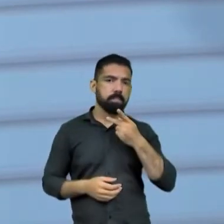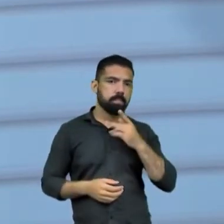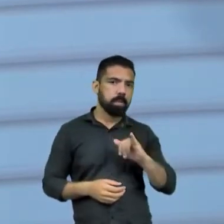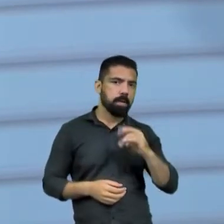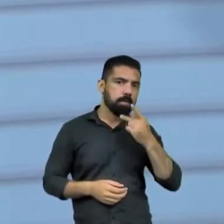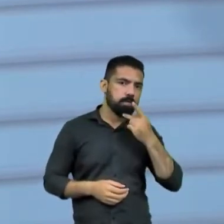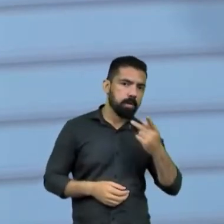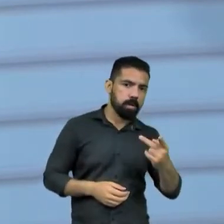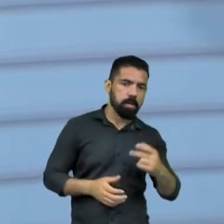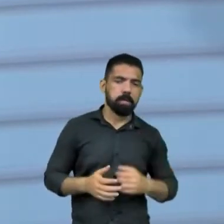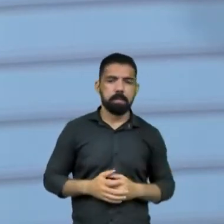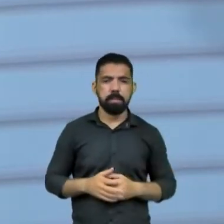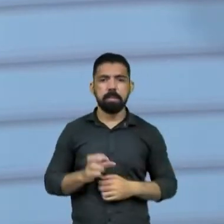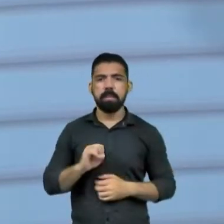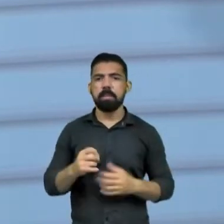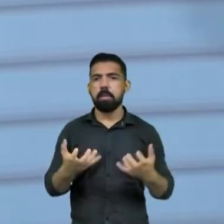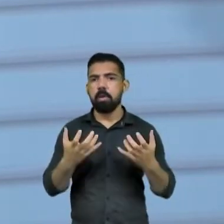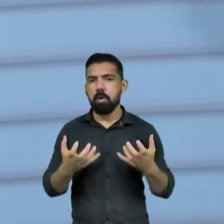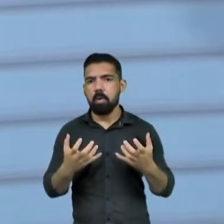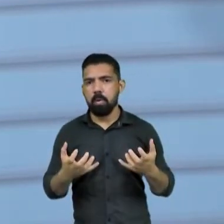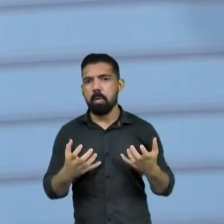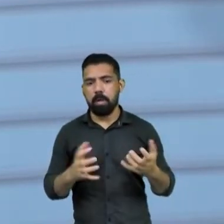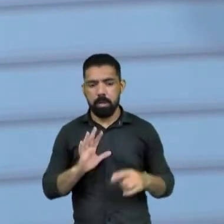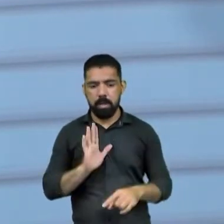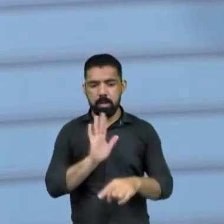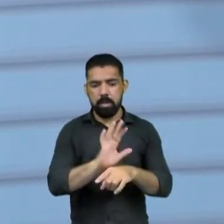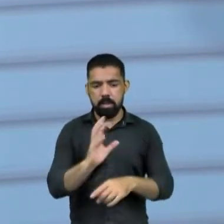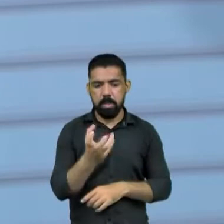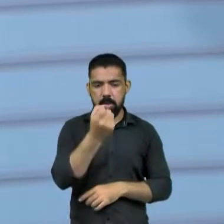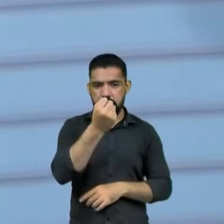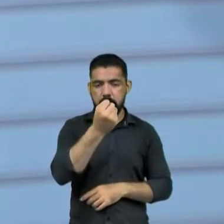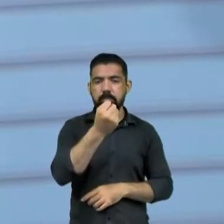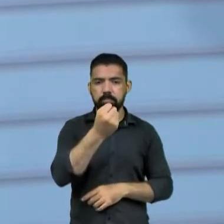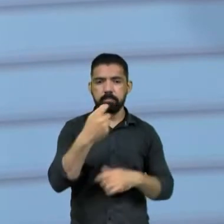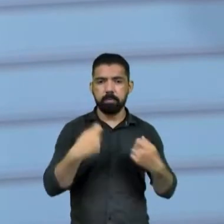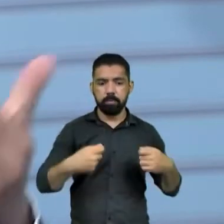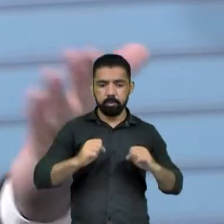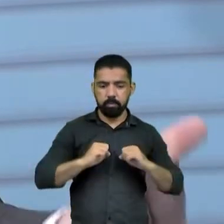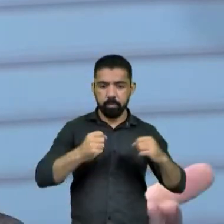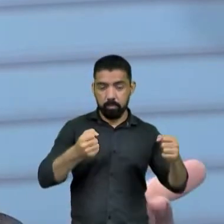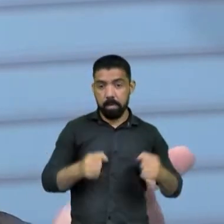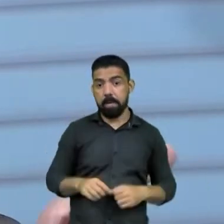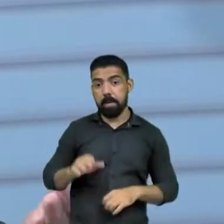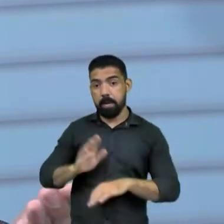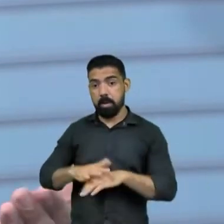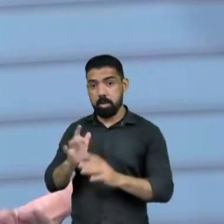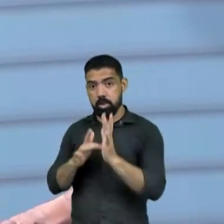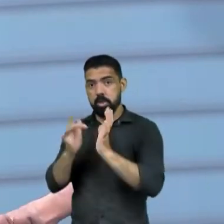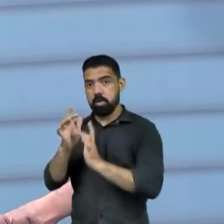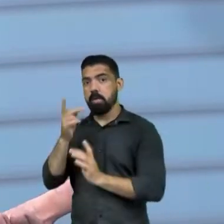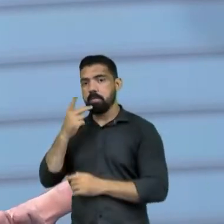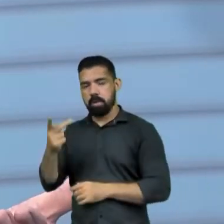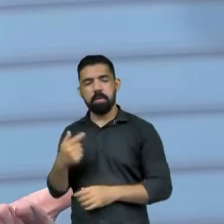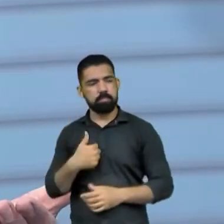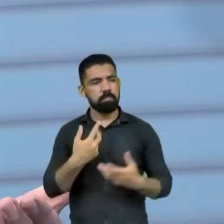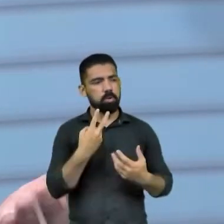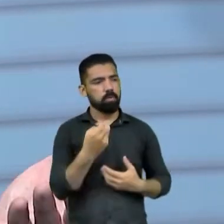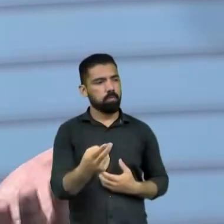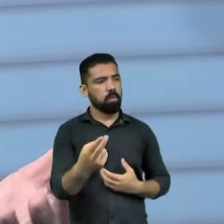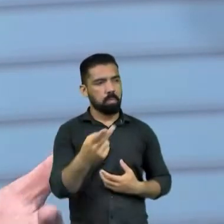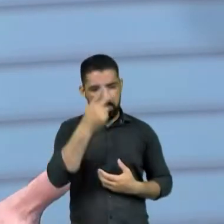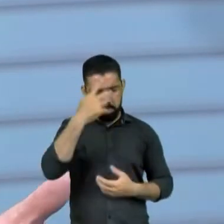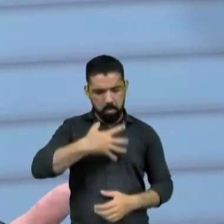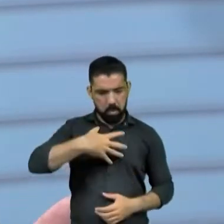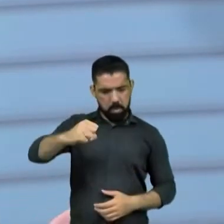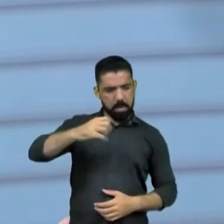que plantar meu filho e aí Jesus se apresenta diz pai eu vou né que a Bíblia diz ninguém tira a minha vida eu mesmo a dou né então